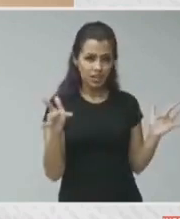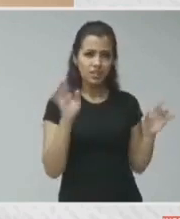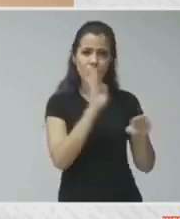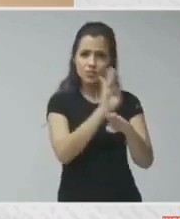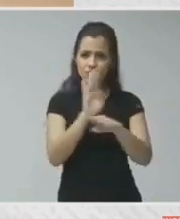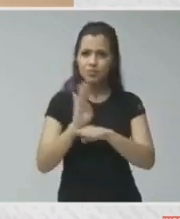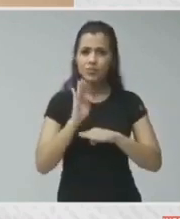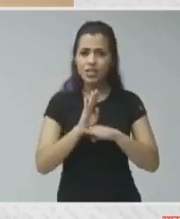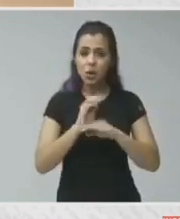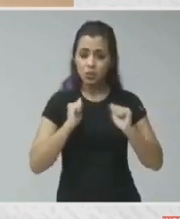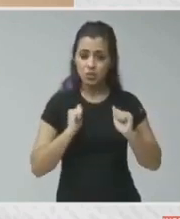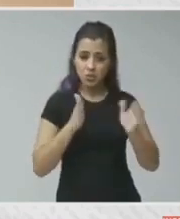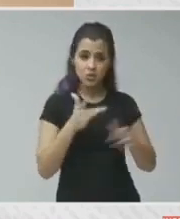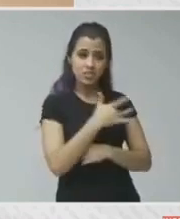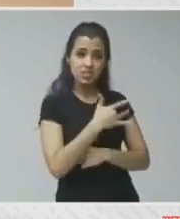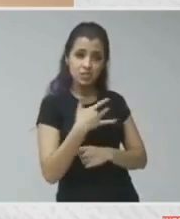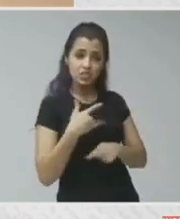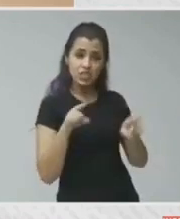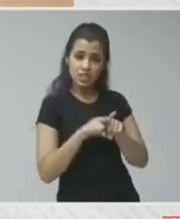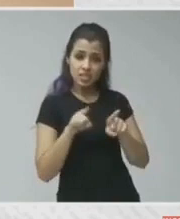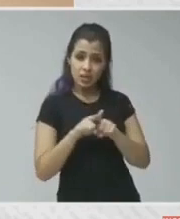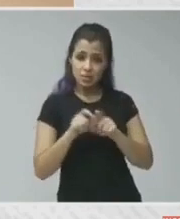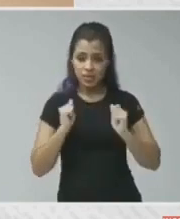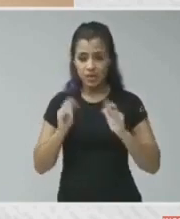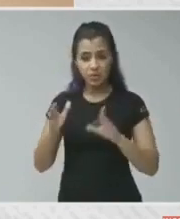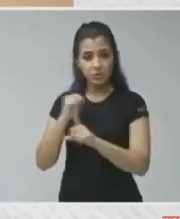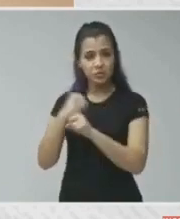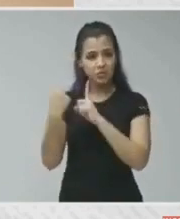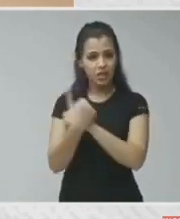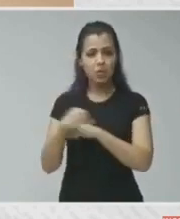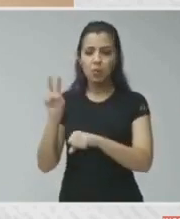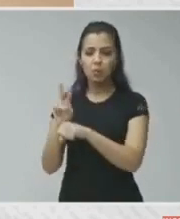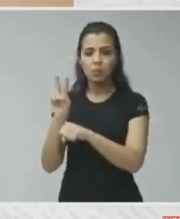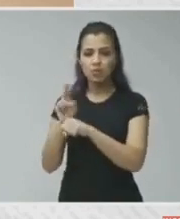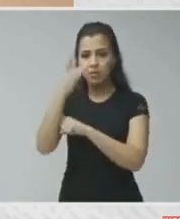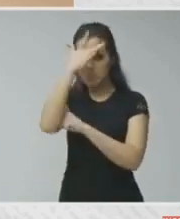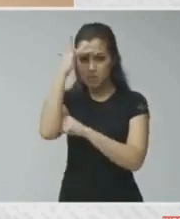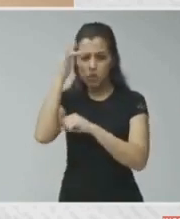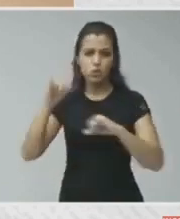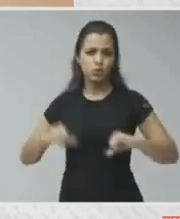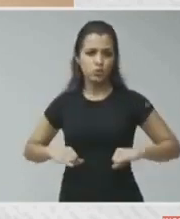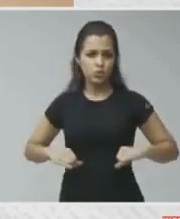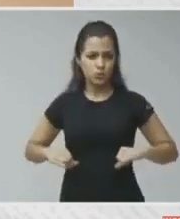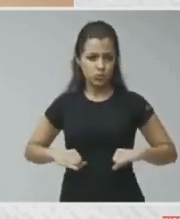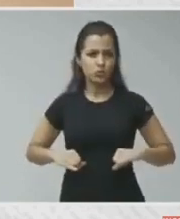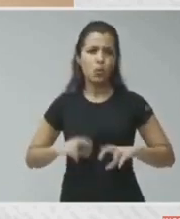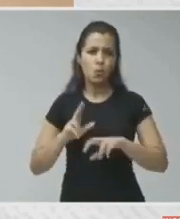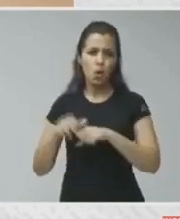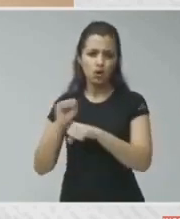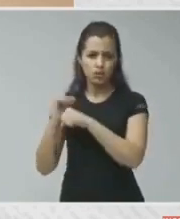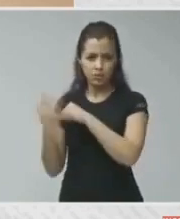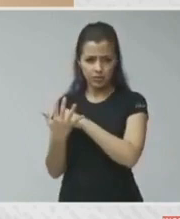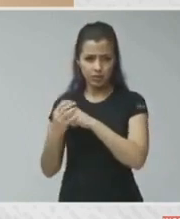de saúde e também ações sociais para proteger aqueles que estão sofrendo em face da crise